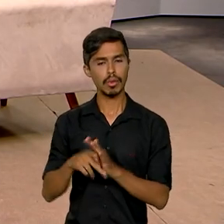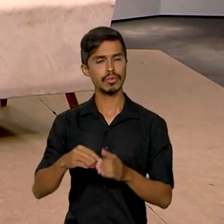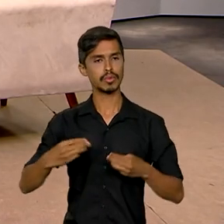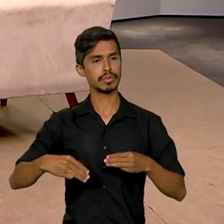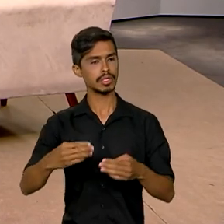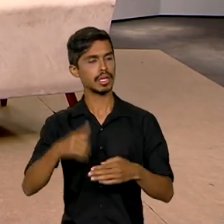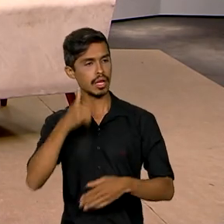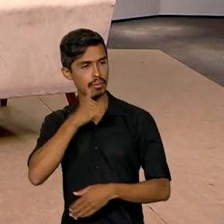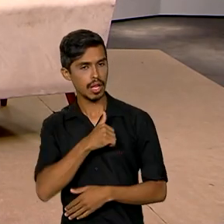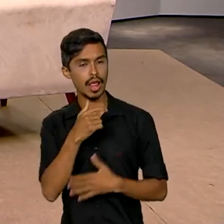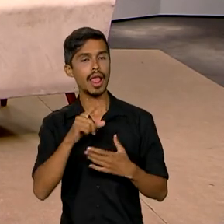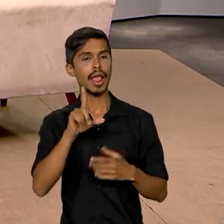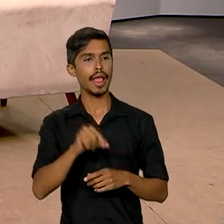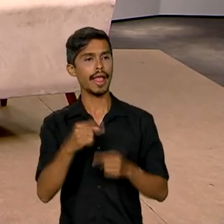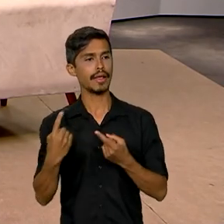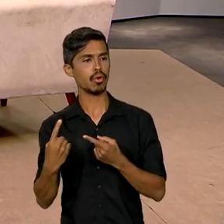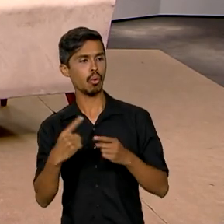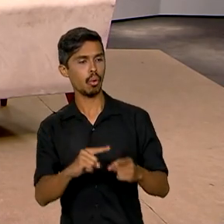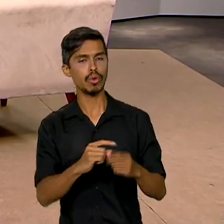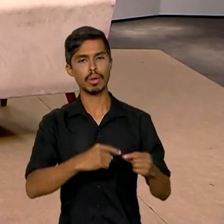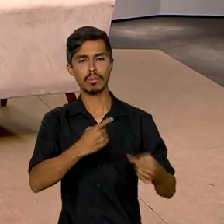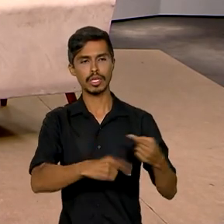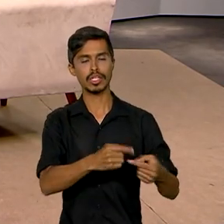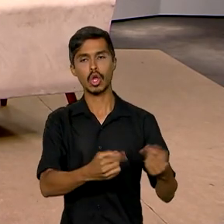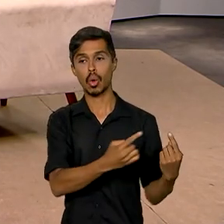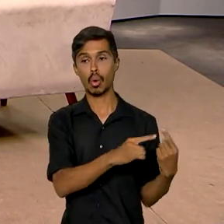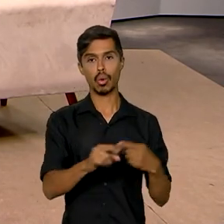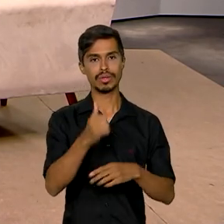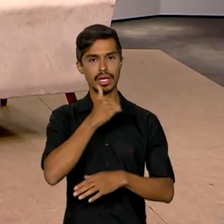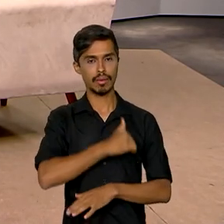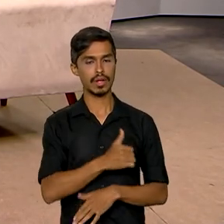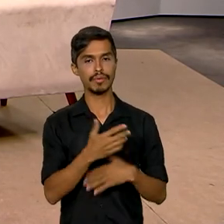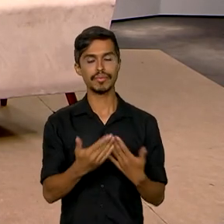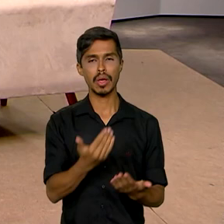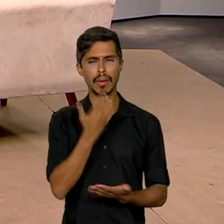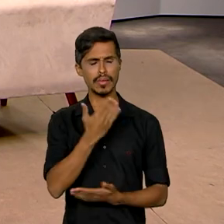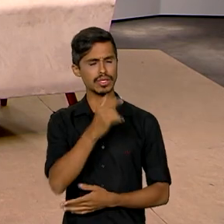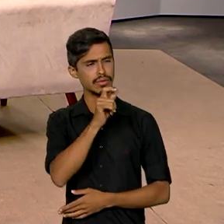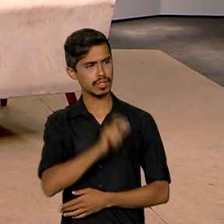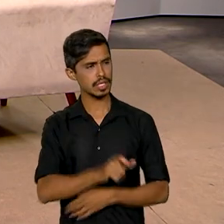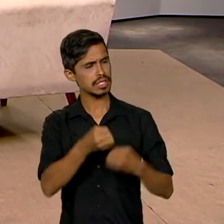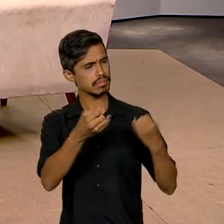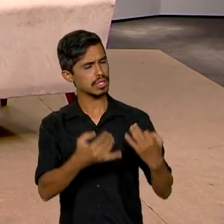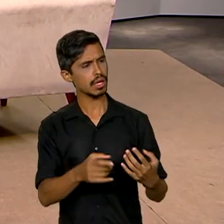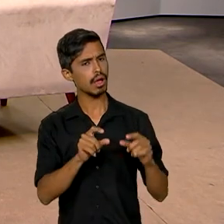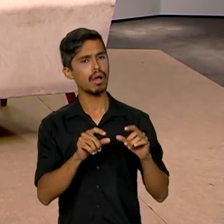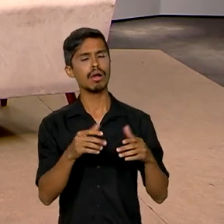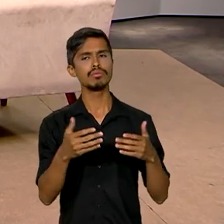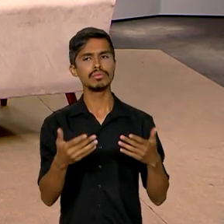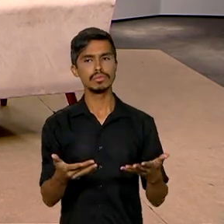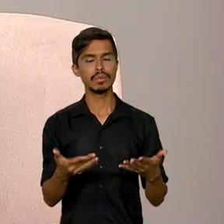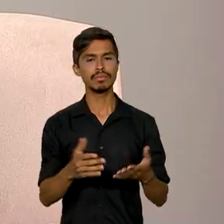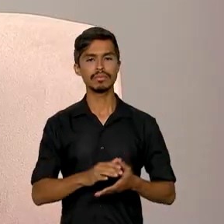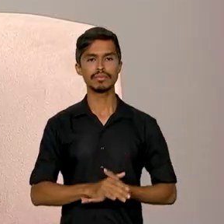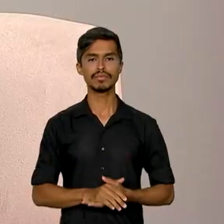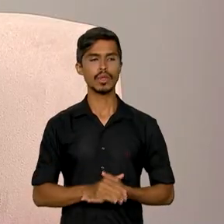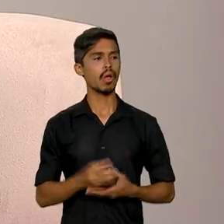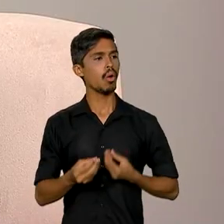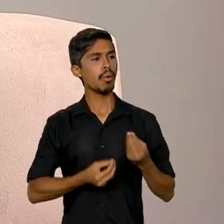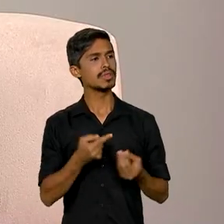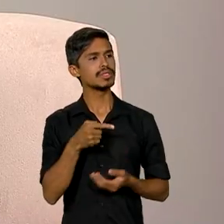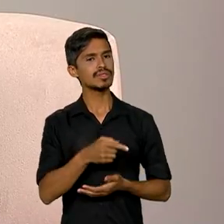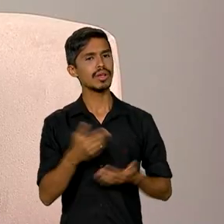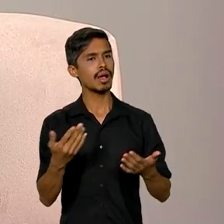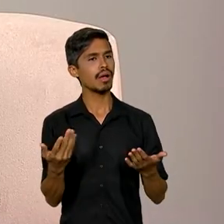é o combate à violência política contra as mulheres. Eu vou pedir para a senhora explicar para a gente, né, de que maneira que